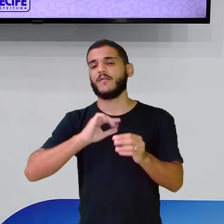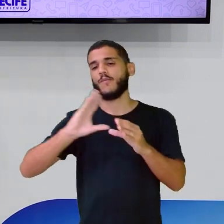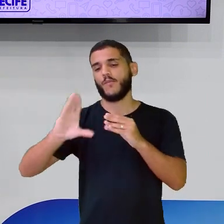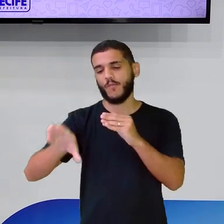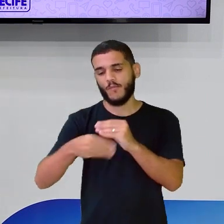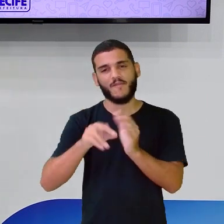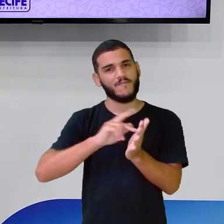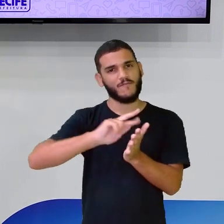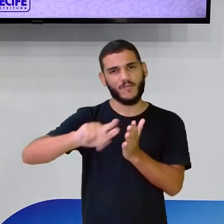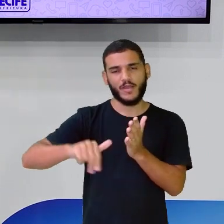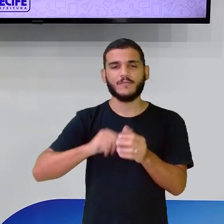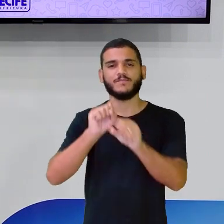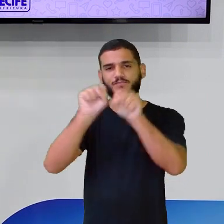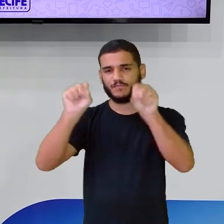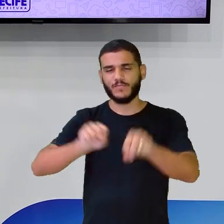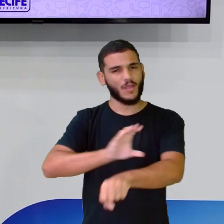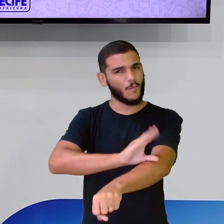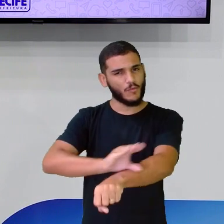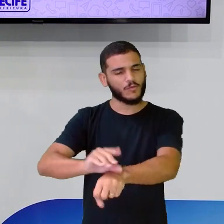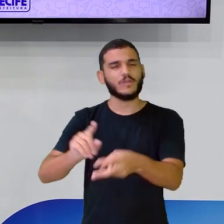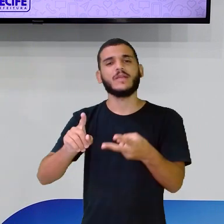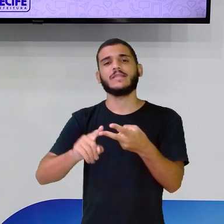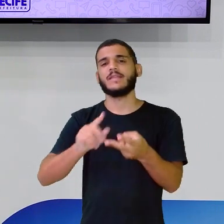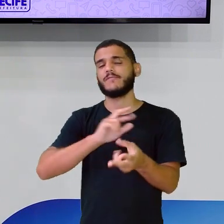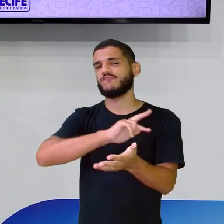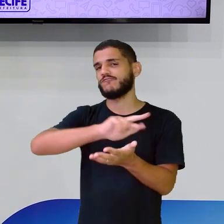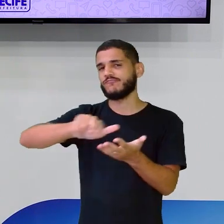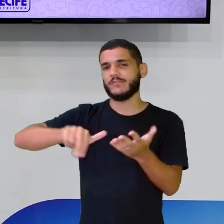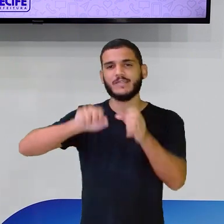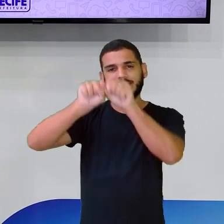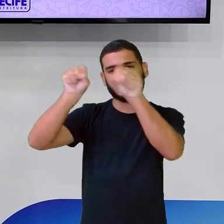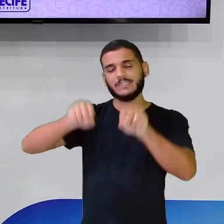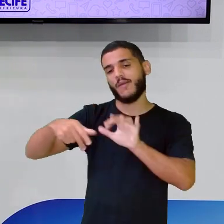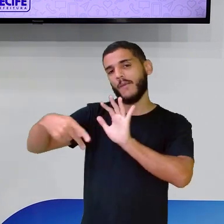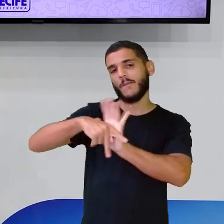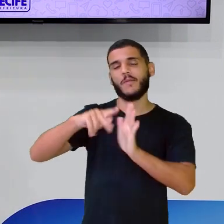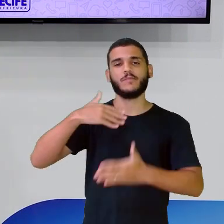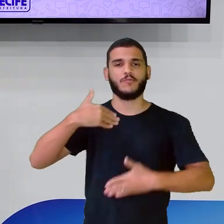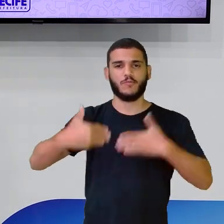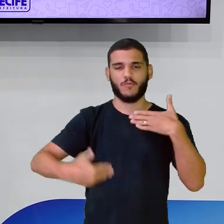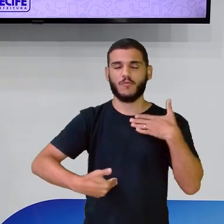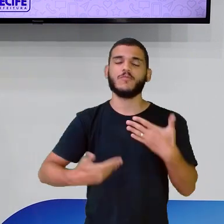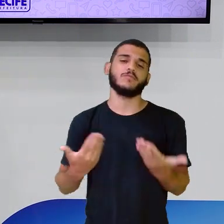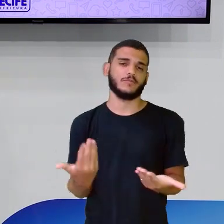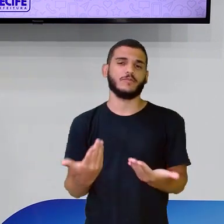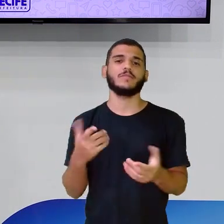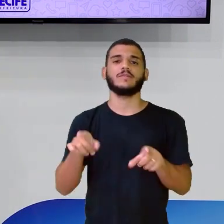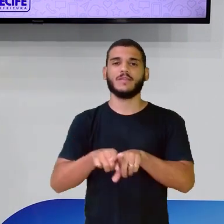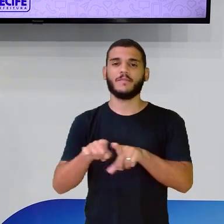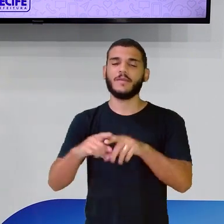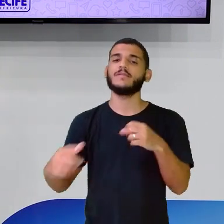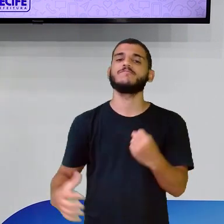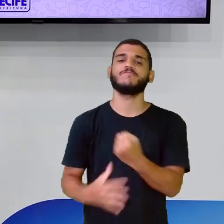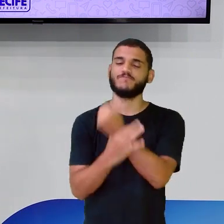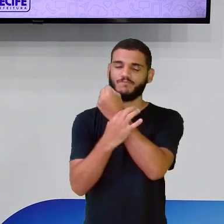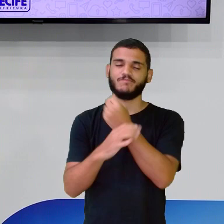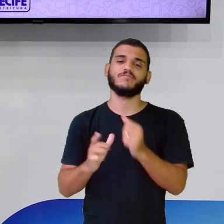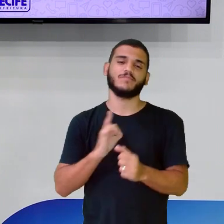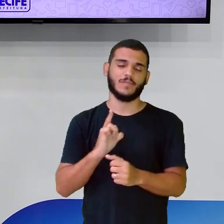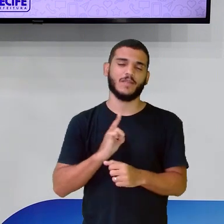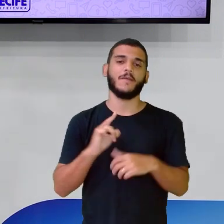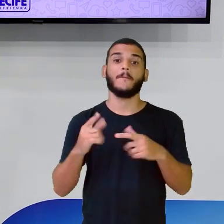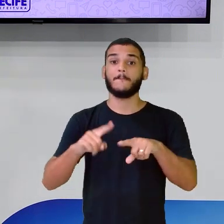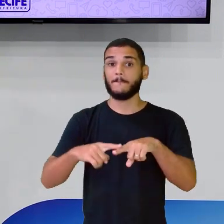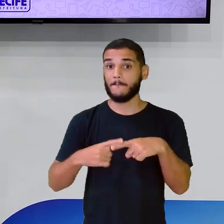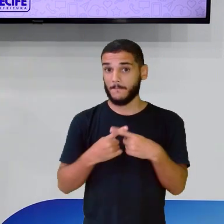gente tem o nosso sistema muscular, a gente tem todos os outros sistemas que promovem a nossa sustentação. Mas